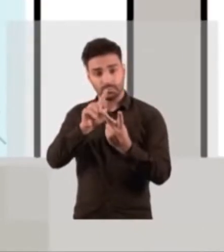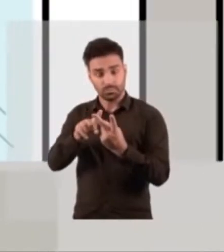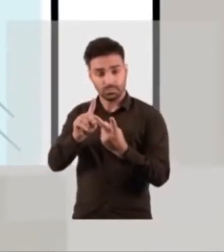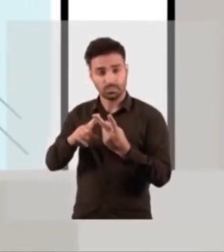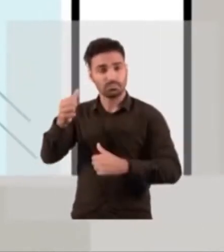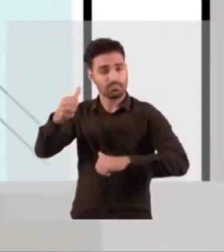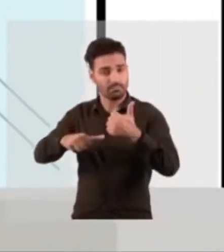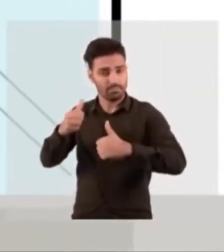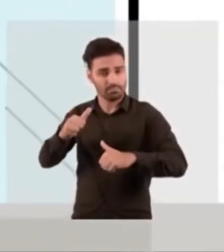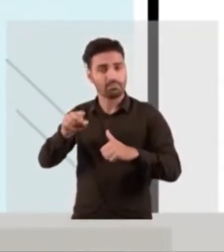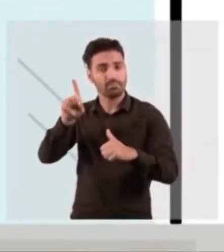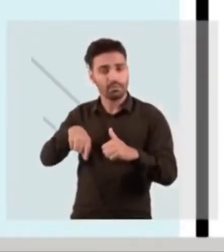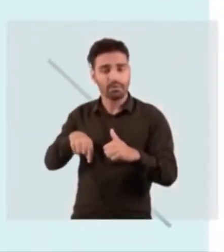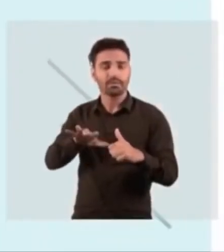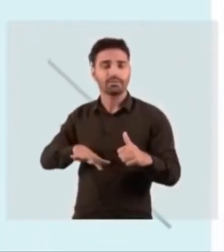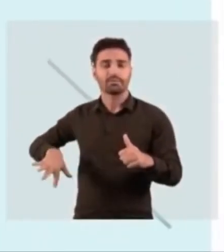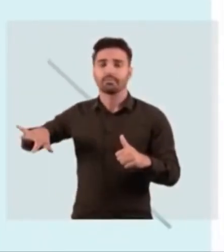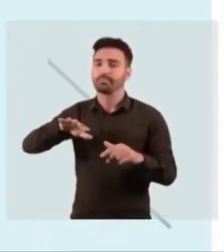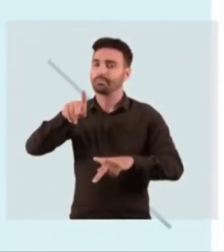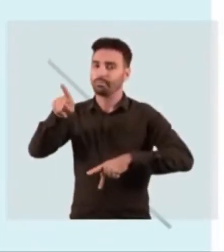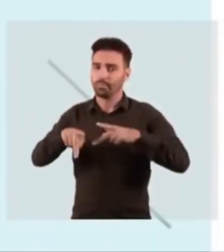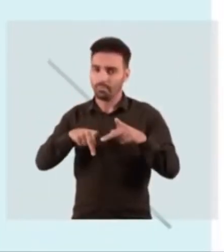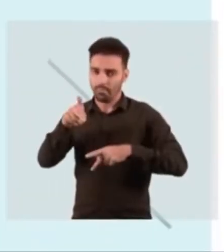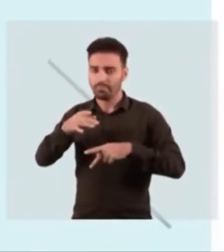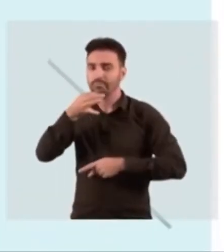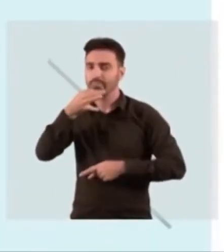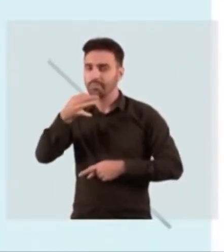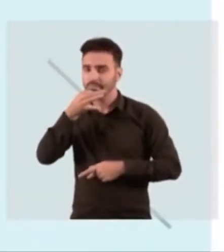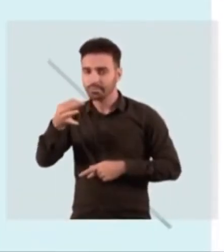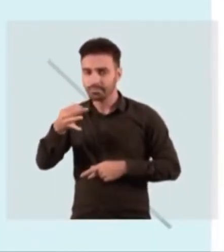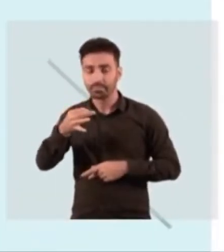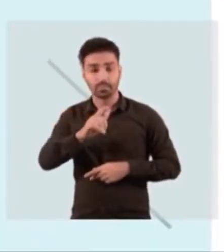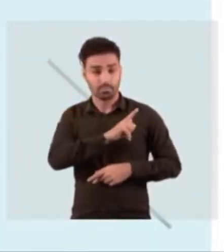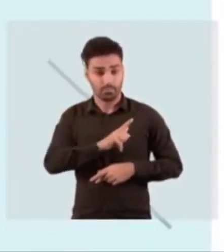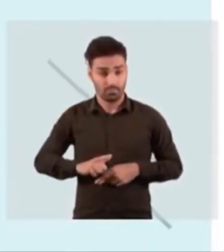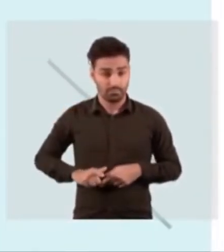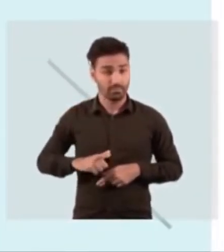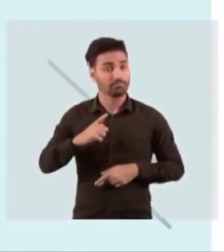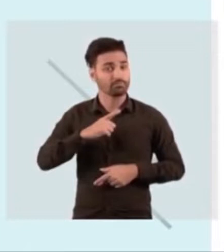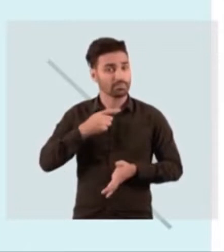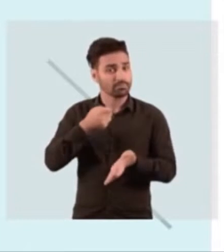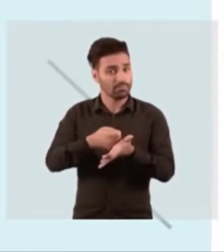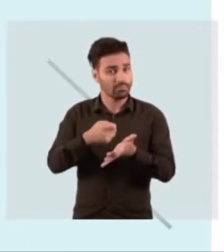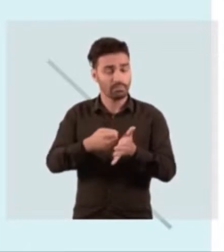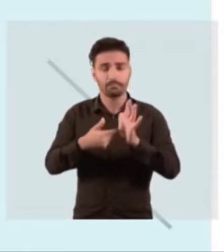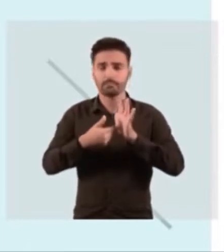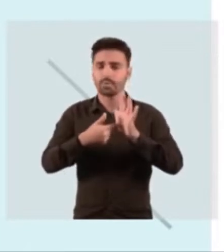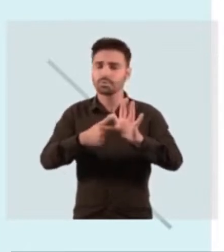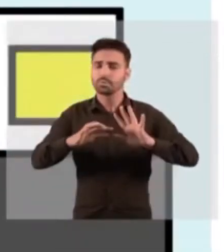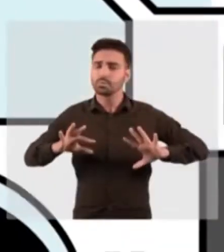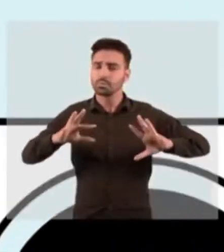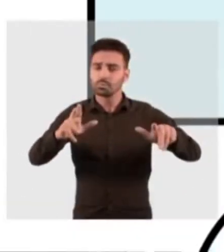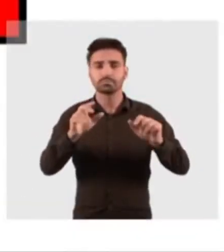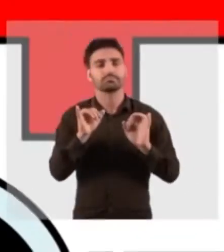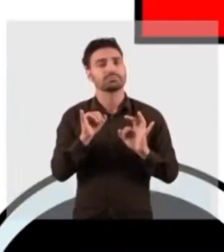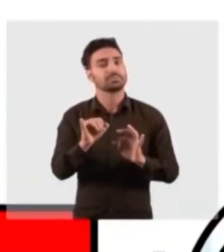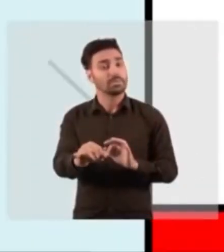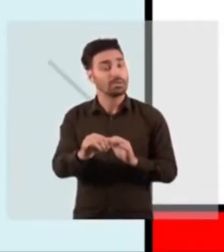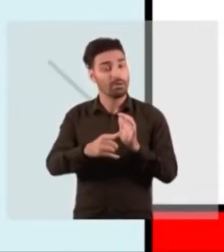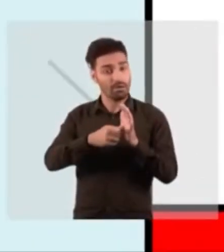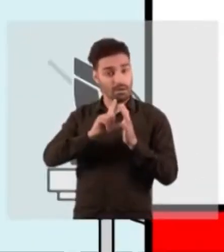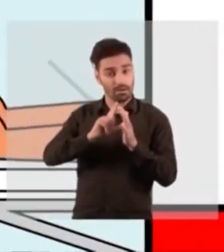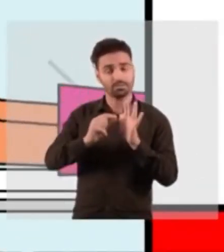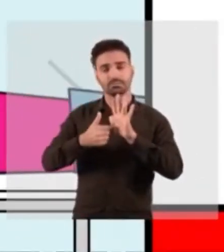avaliação é aquela feita pela população. Os governantes têm o dever de mostrar a todos se cumpriram com aquilo que